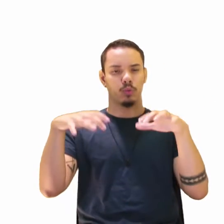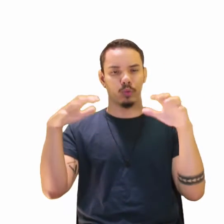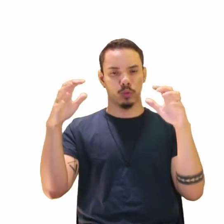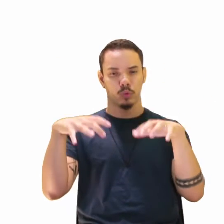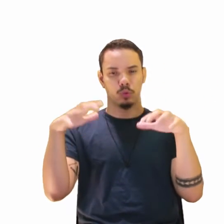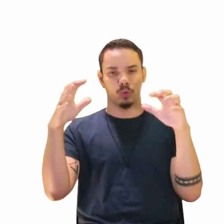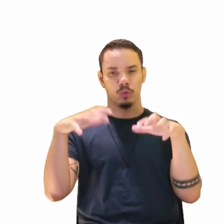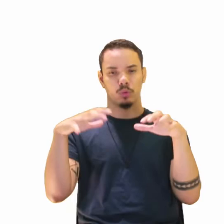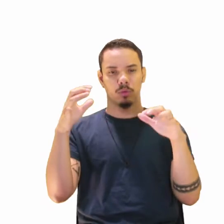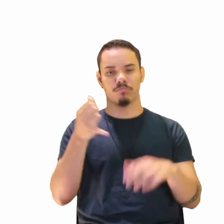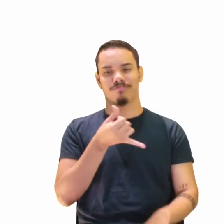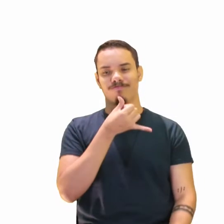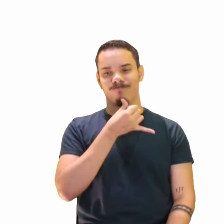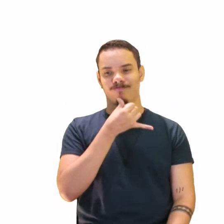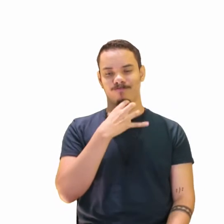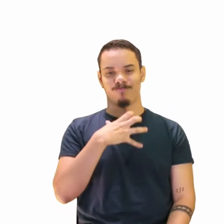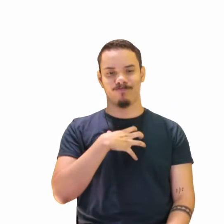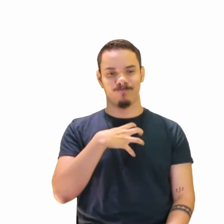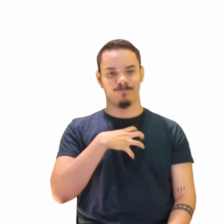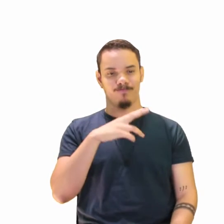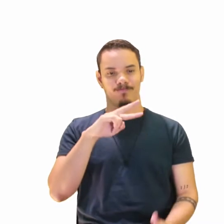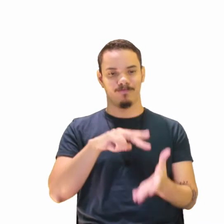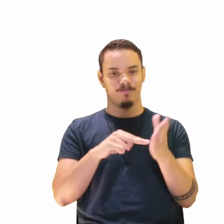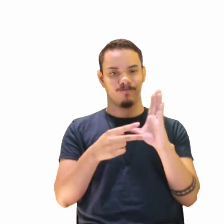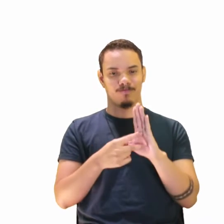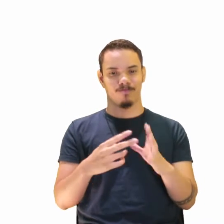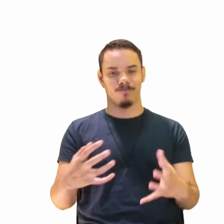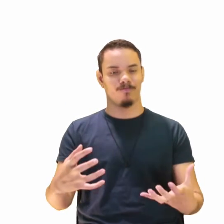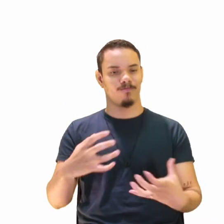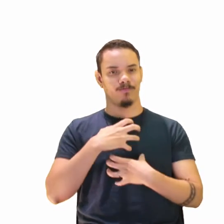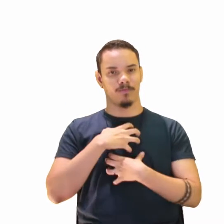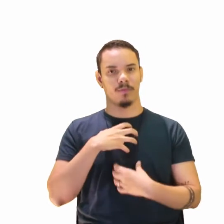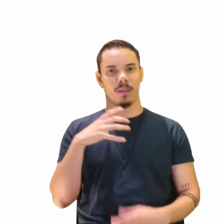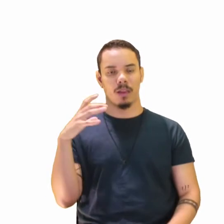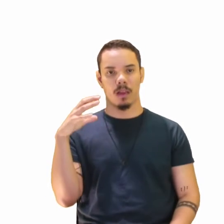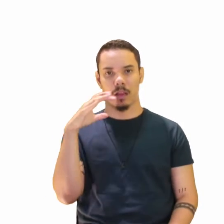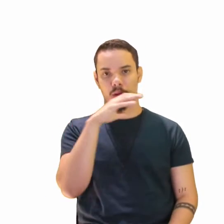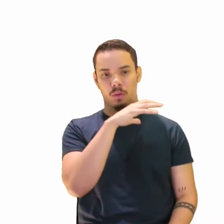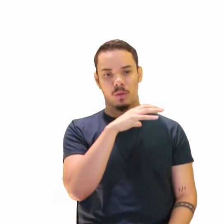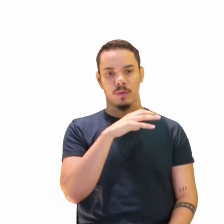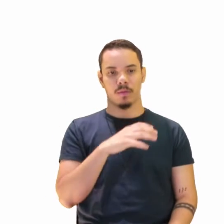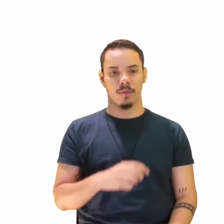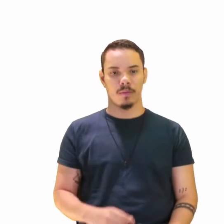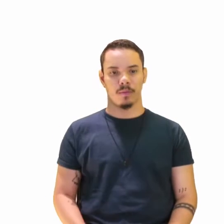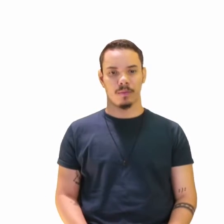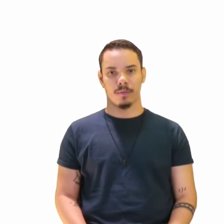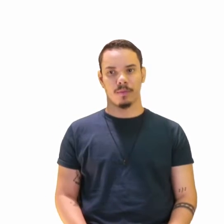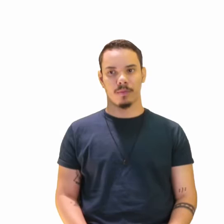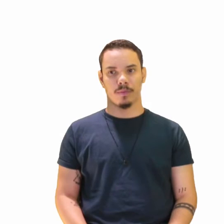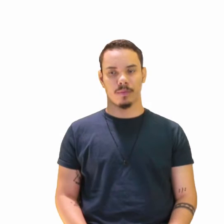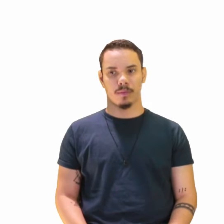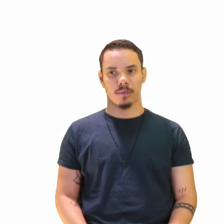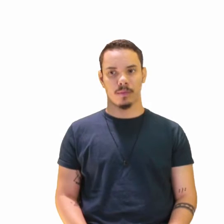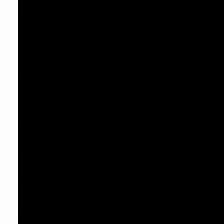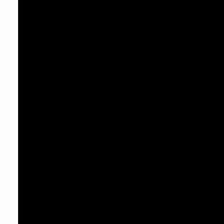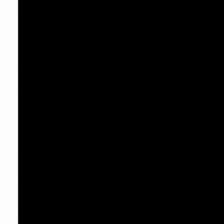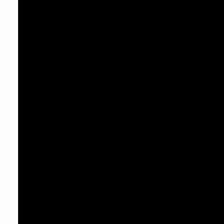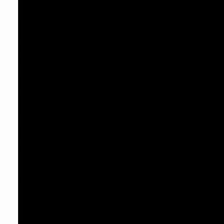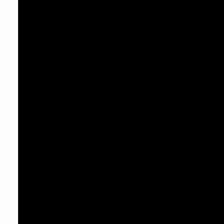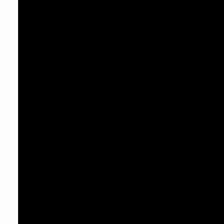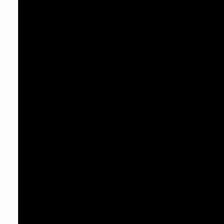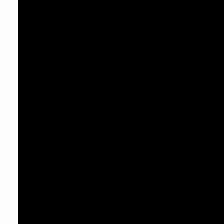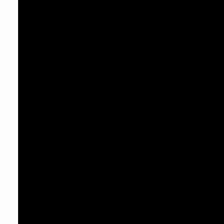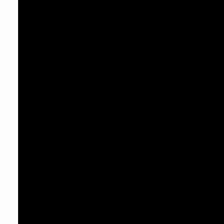uma triste chuva de resignação como contraste e o consolo ao calor tempestuoso